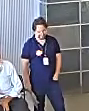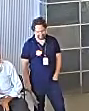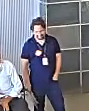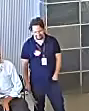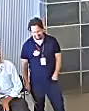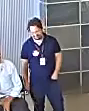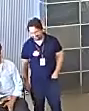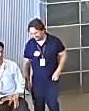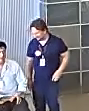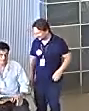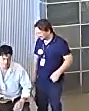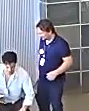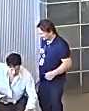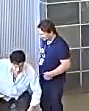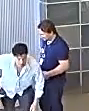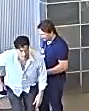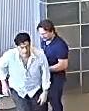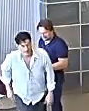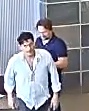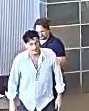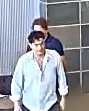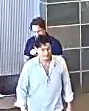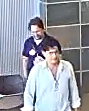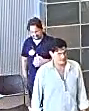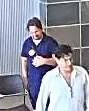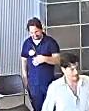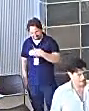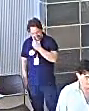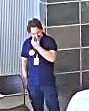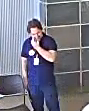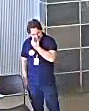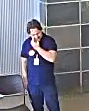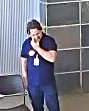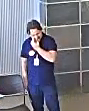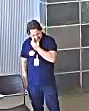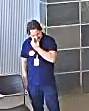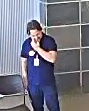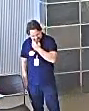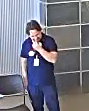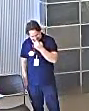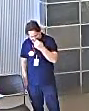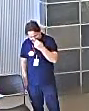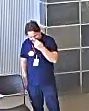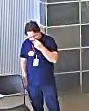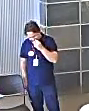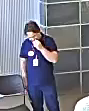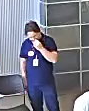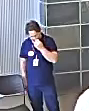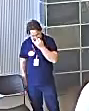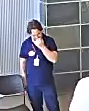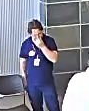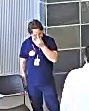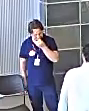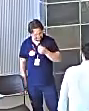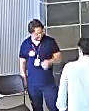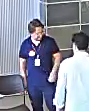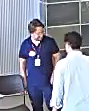vai tá aí ela ela tá dando entrevista a senhorita zar que tá dando entrevista eu peço por favor que ela para